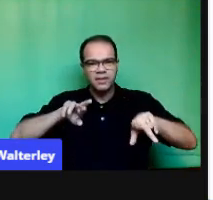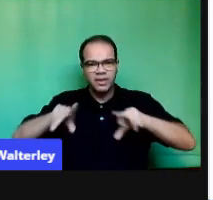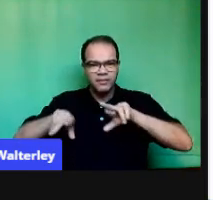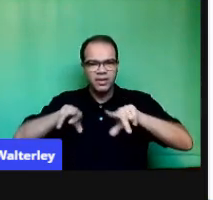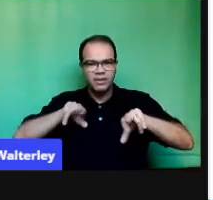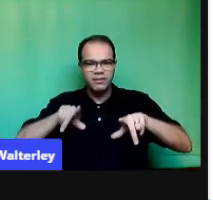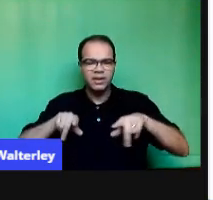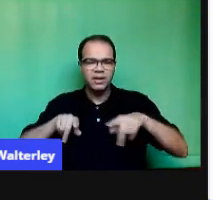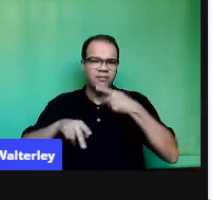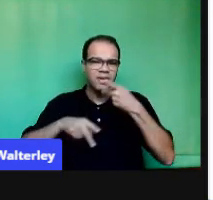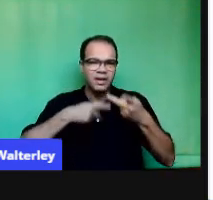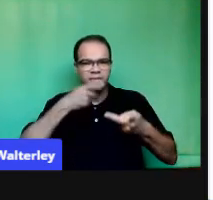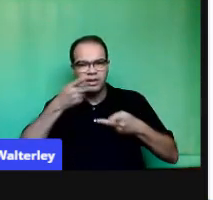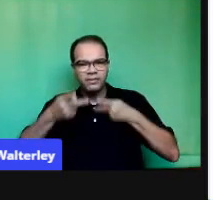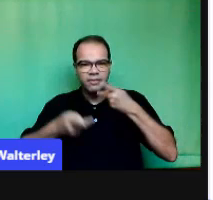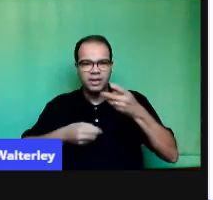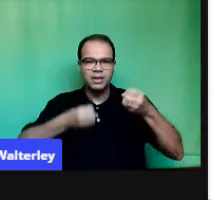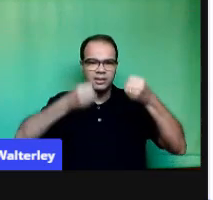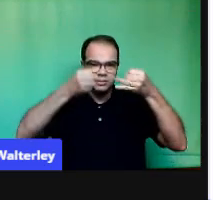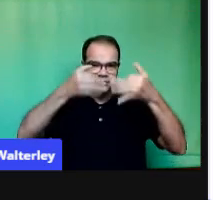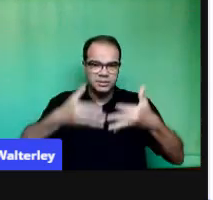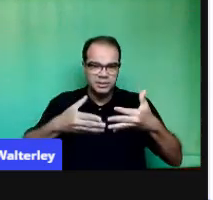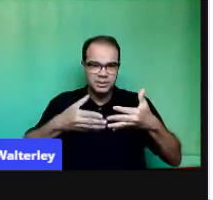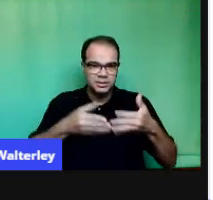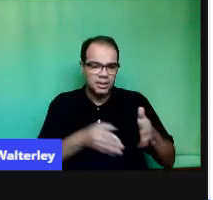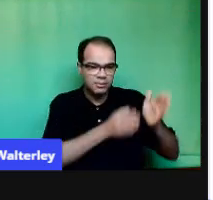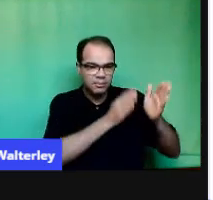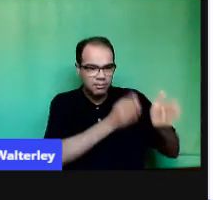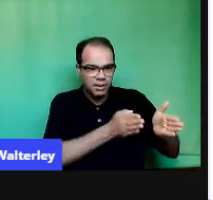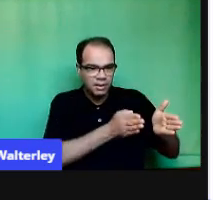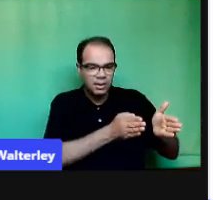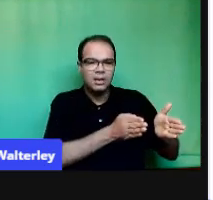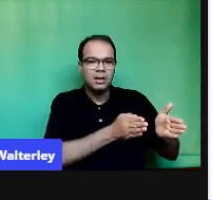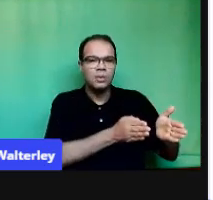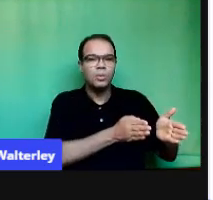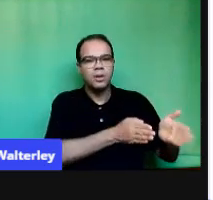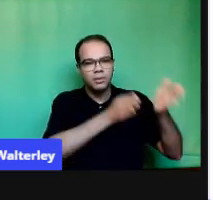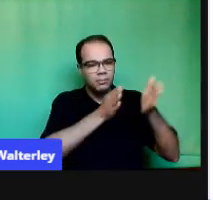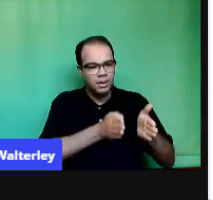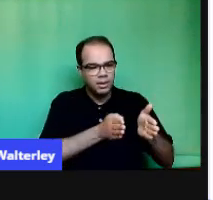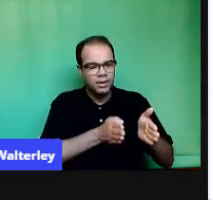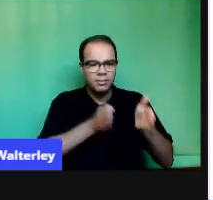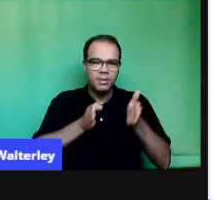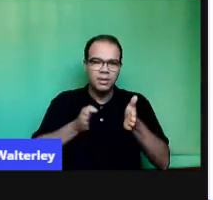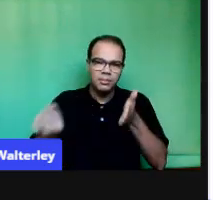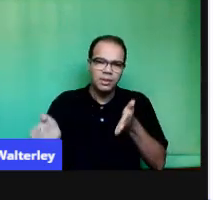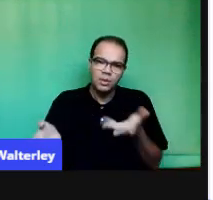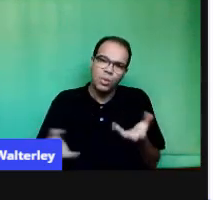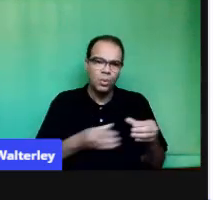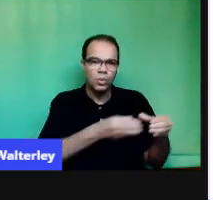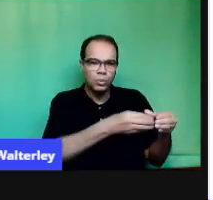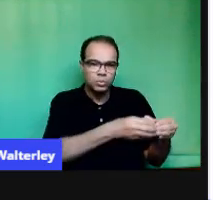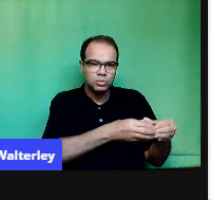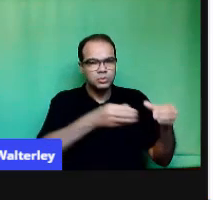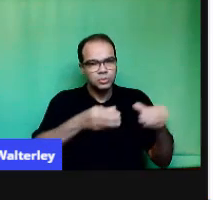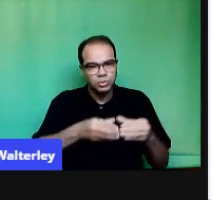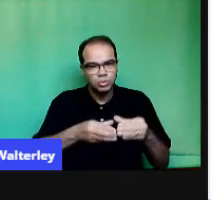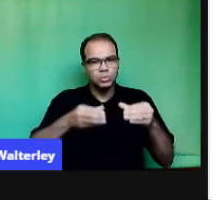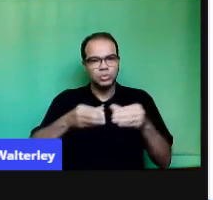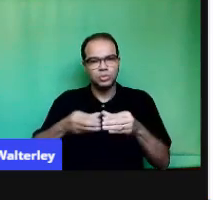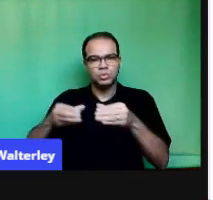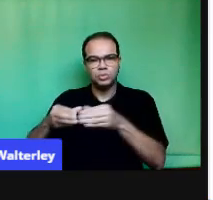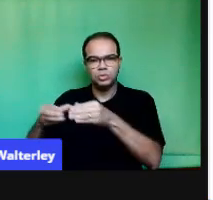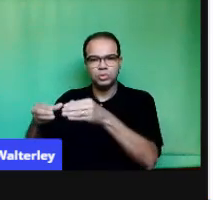fala sobre classificação biológica, tratando de características de cada grupo, com abordagens